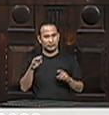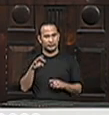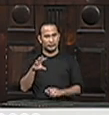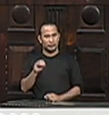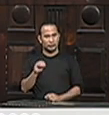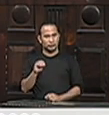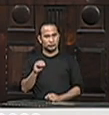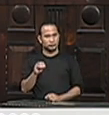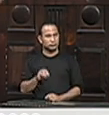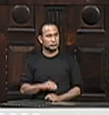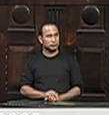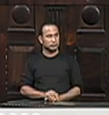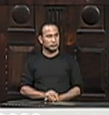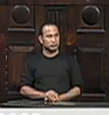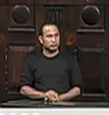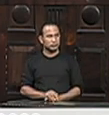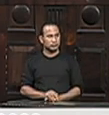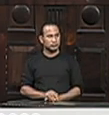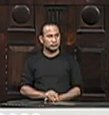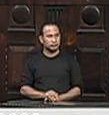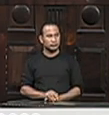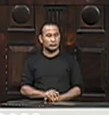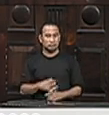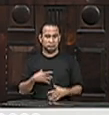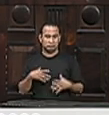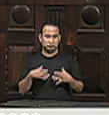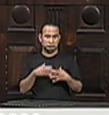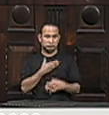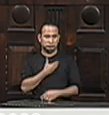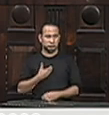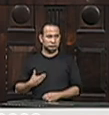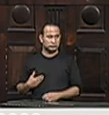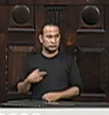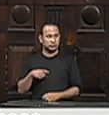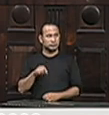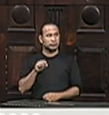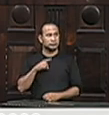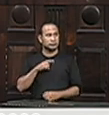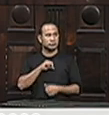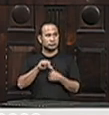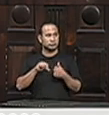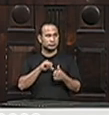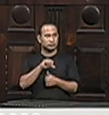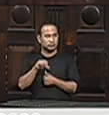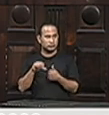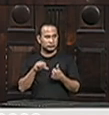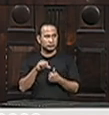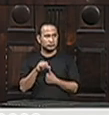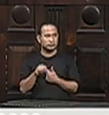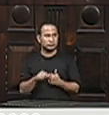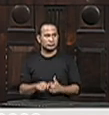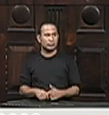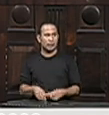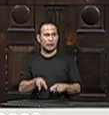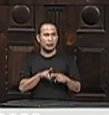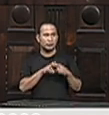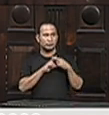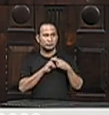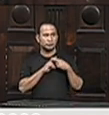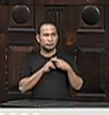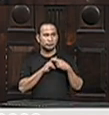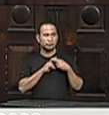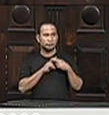uma preocupação. Em relação à vitória do CEP, nós não sabemos ainda, deputado Eliomar Coelho, qual